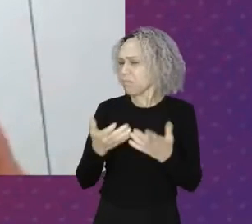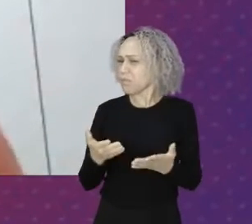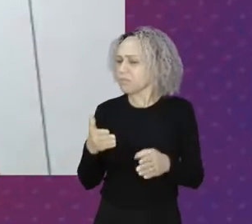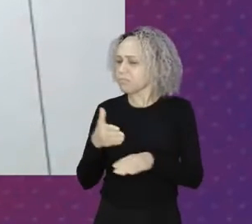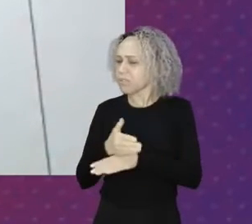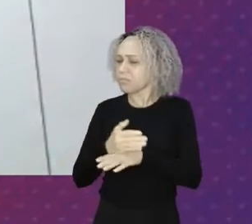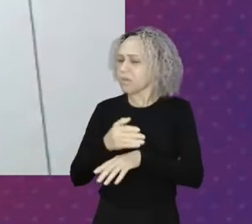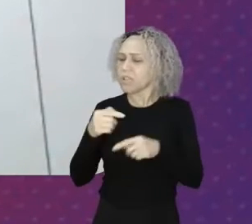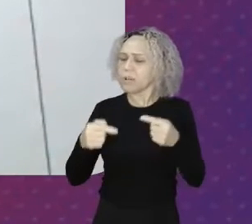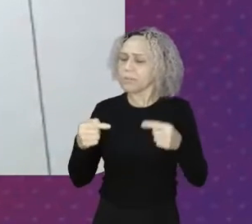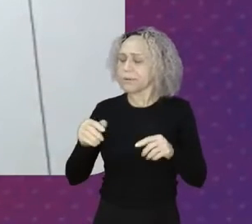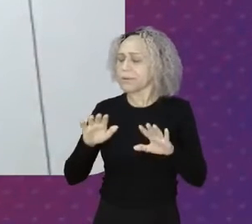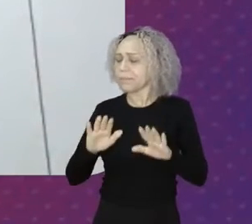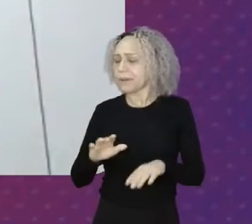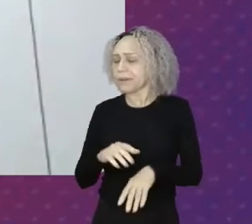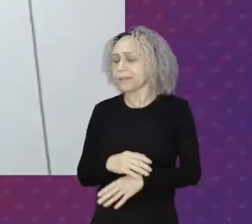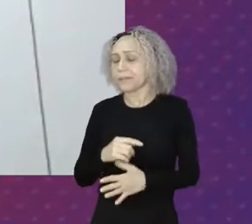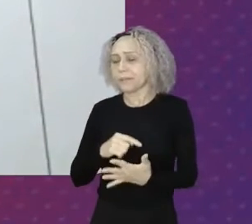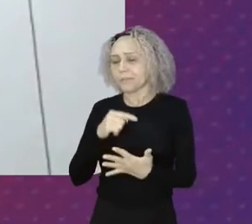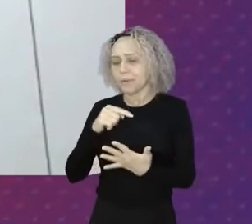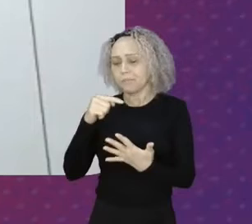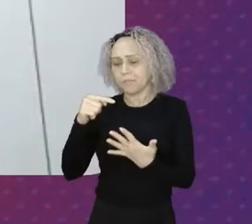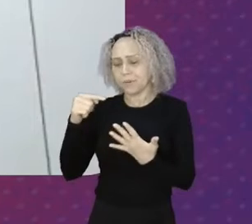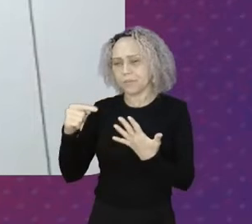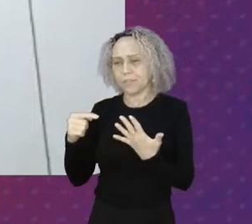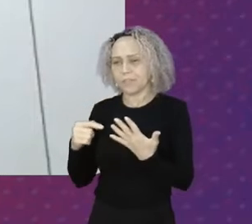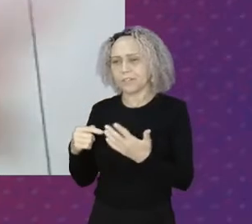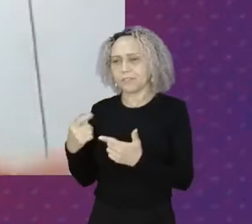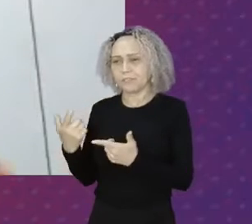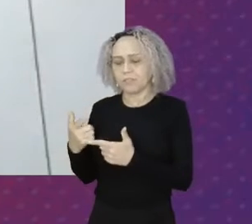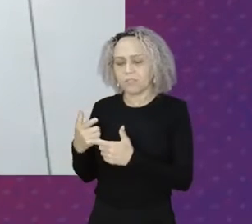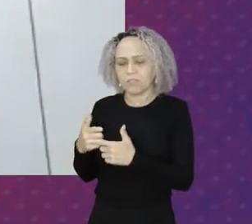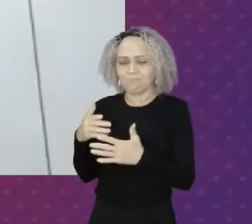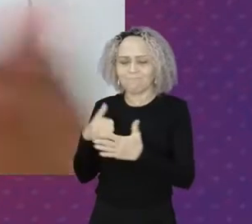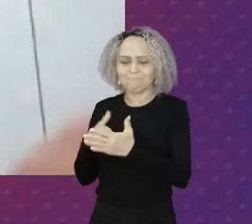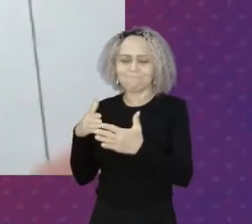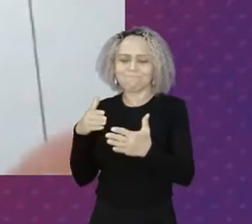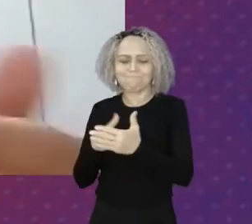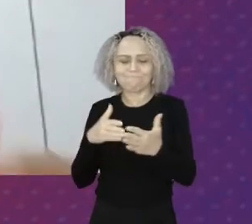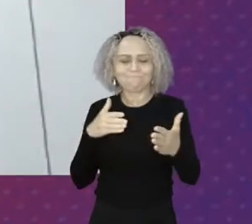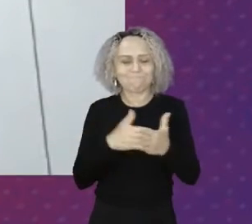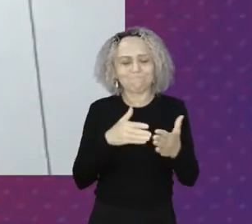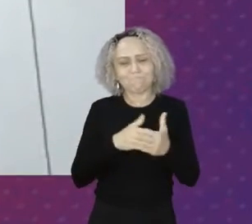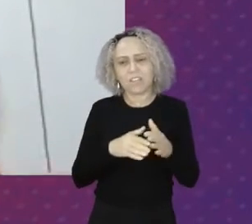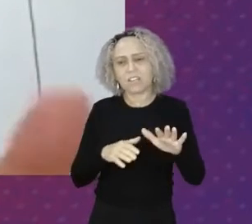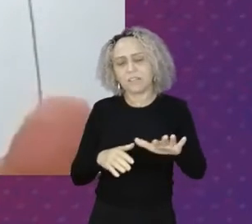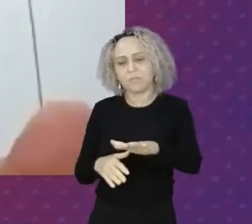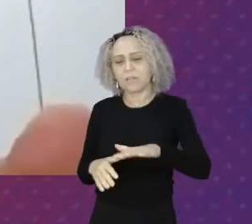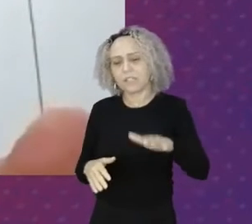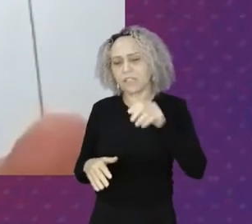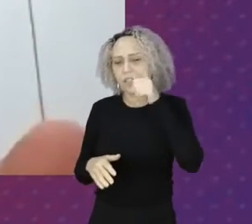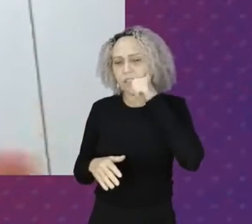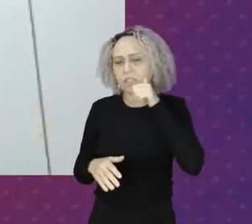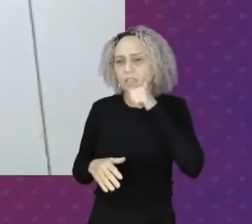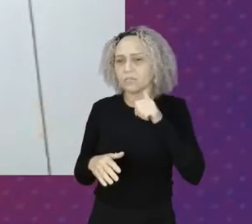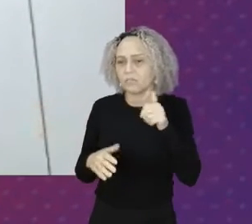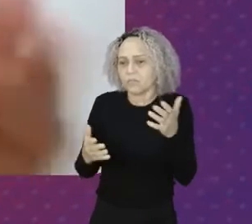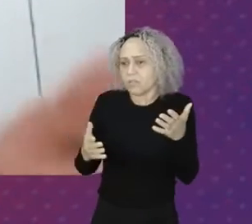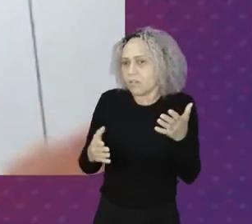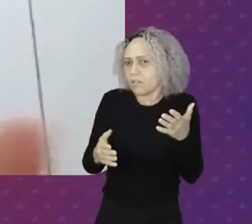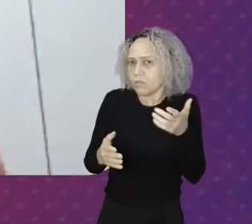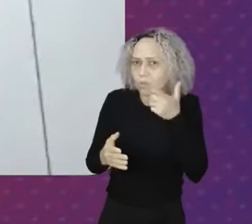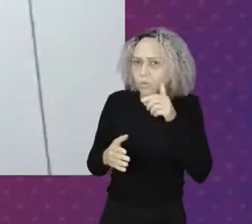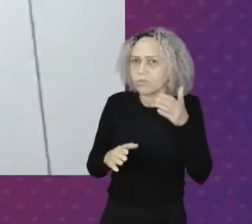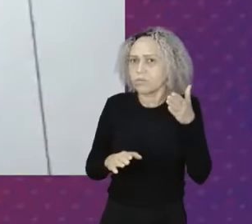de fatores que servem como barreiras para que essas mulheres não ocupem esses espaços de poder.